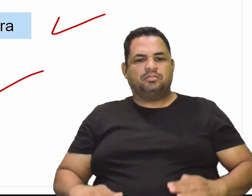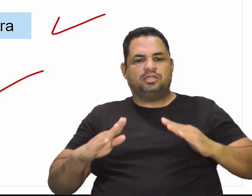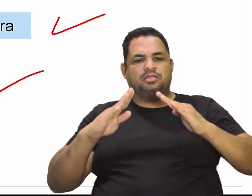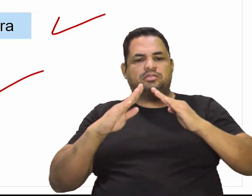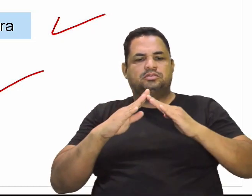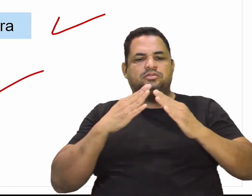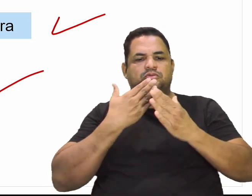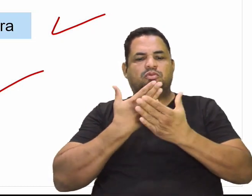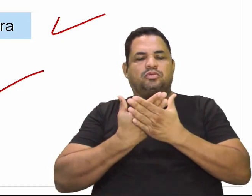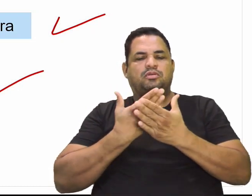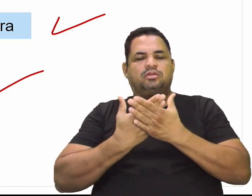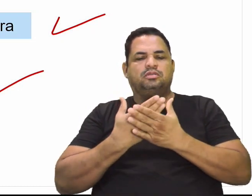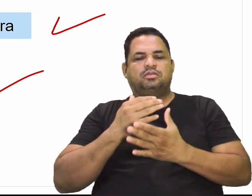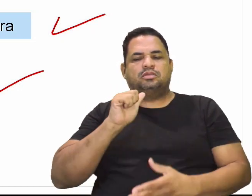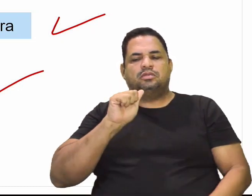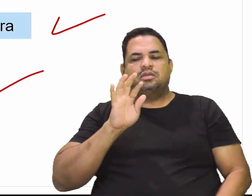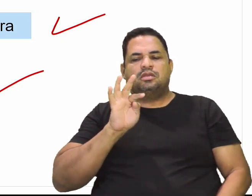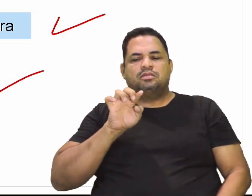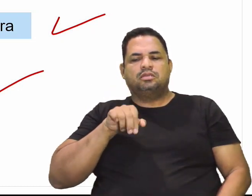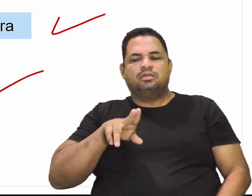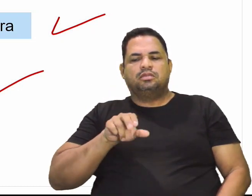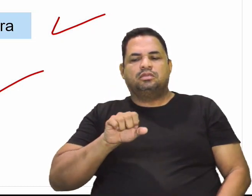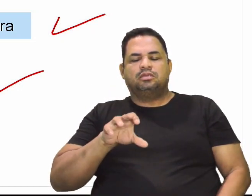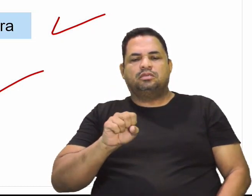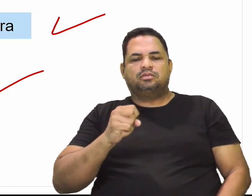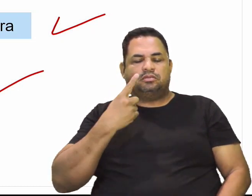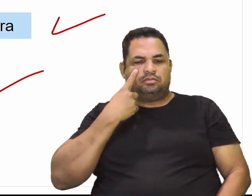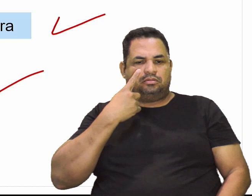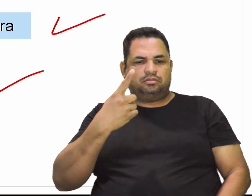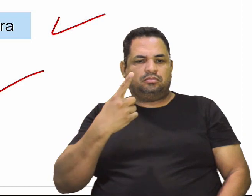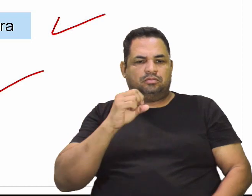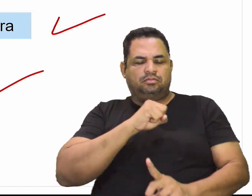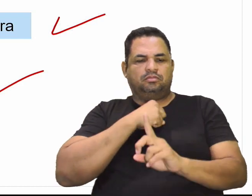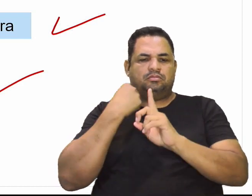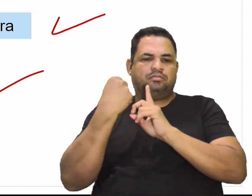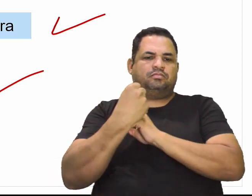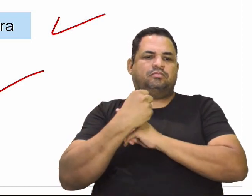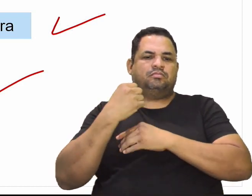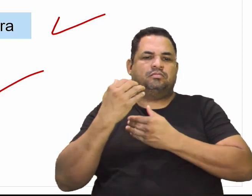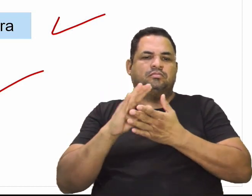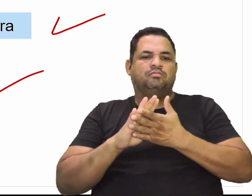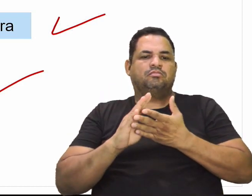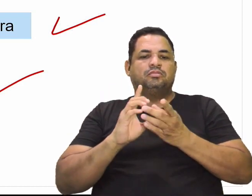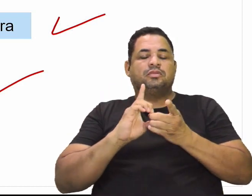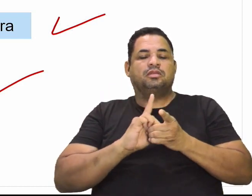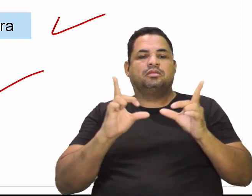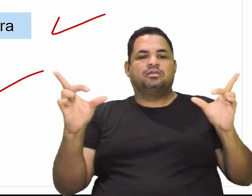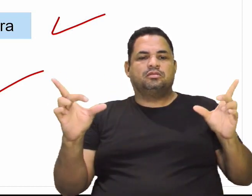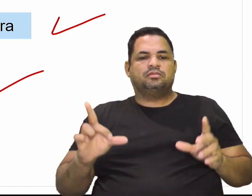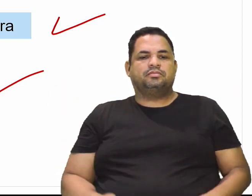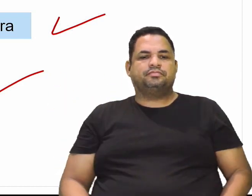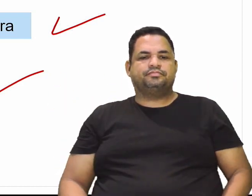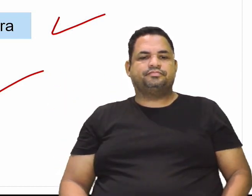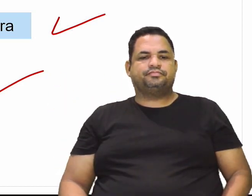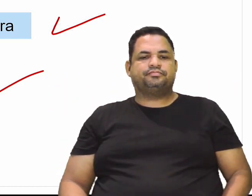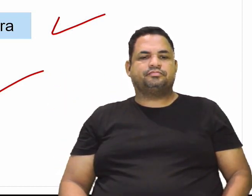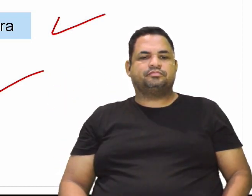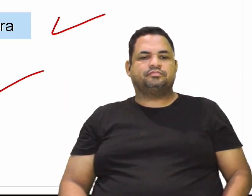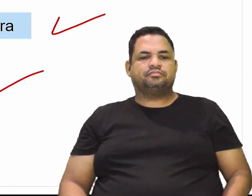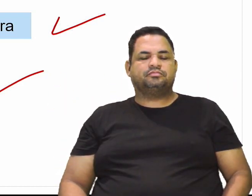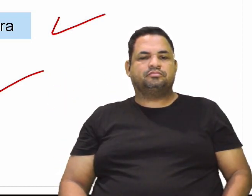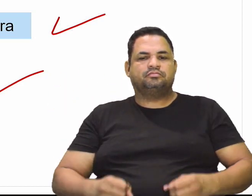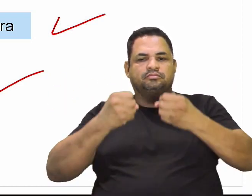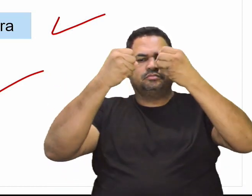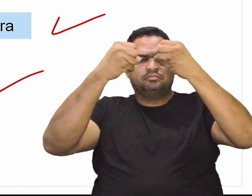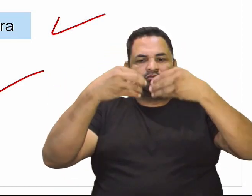Atenas, vista aí como uma sociedade democrática. E eu explicava